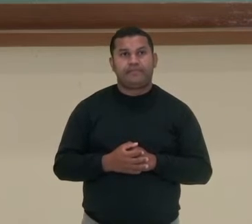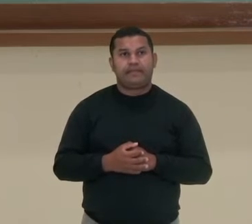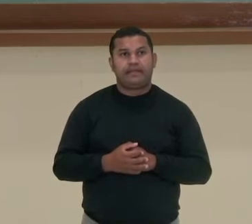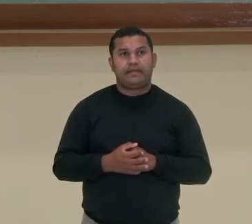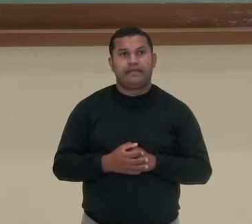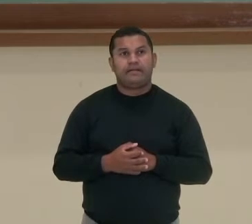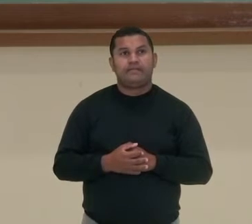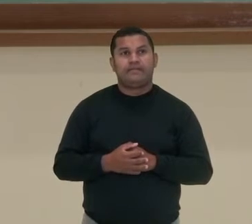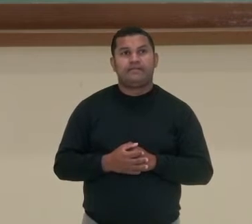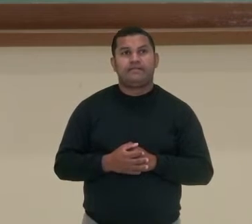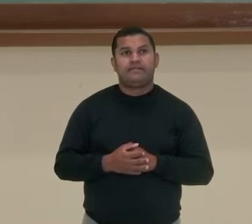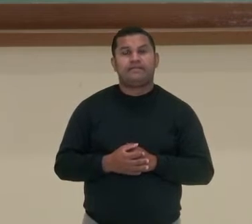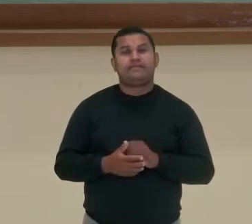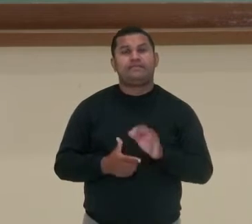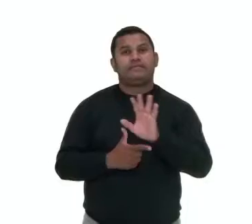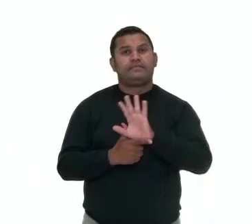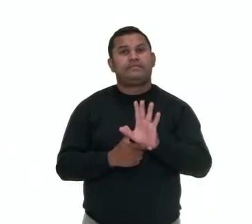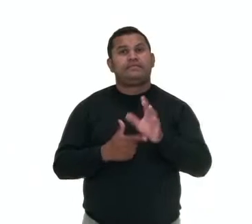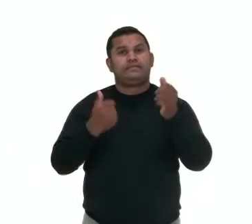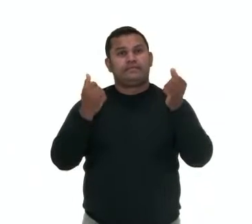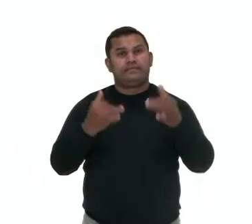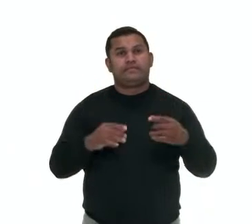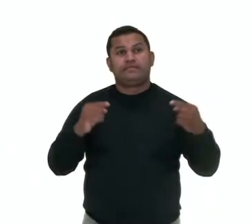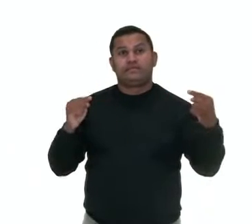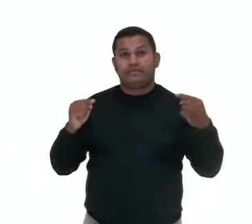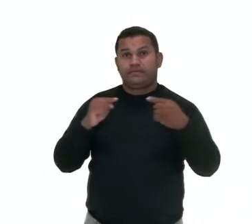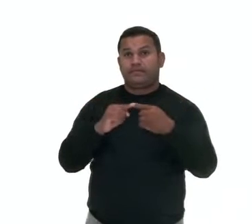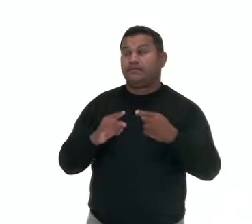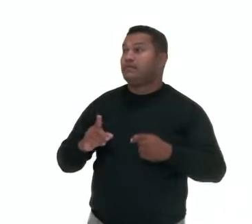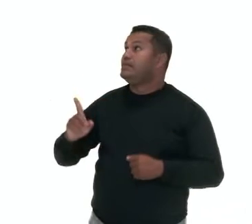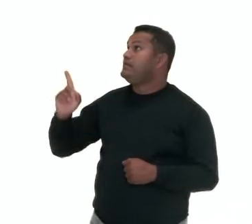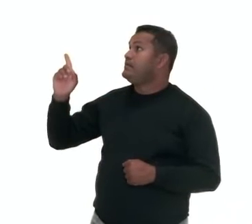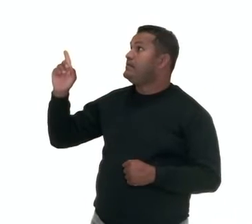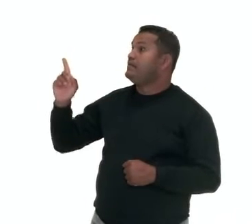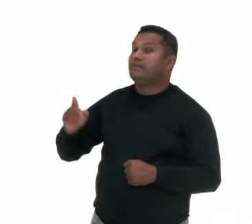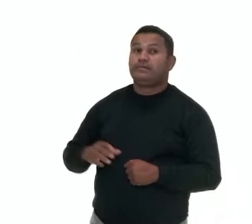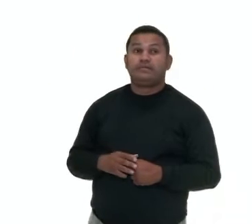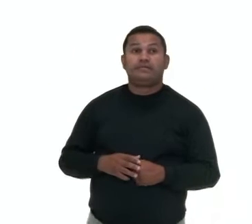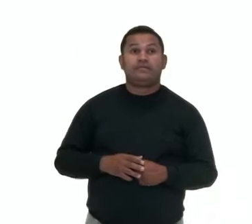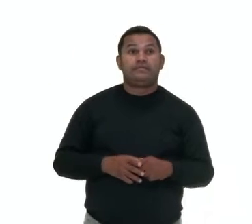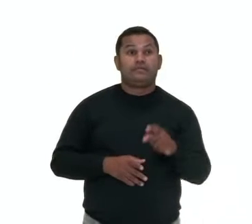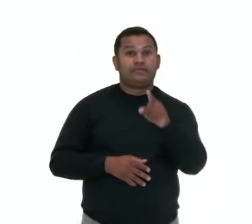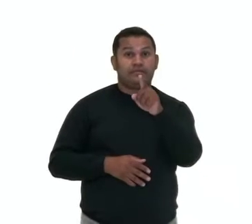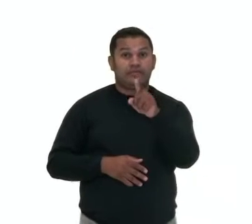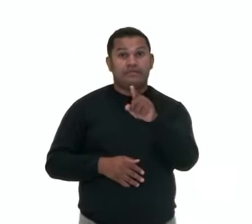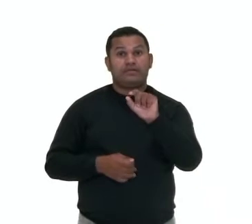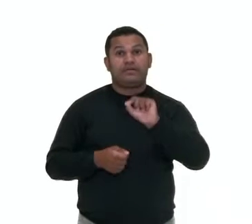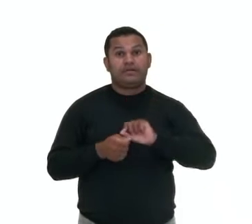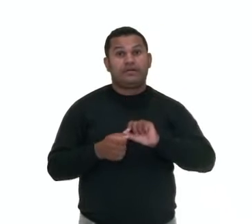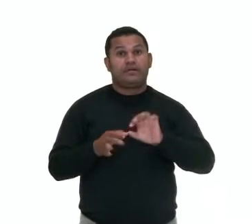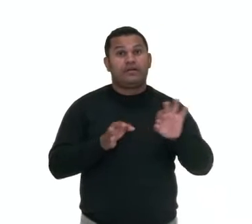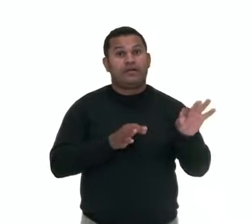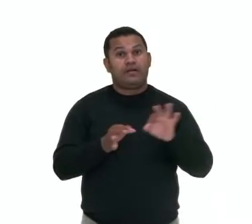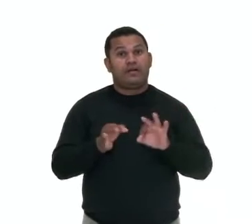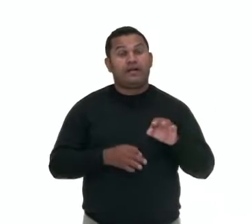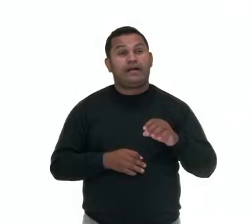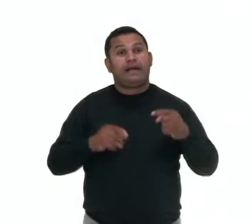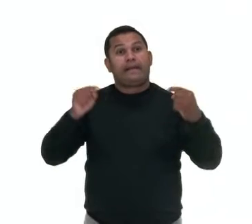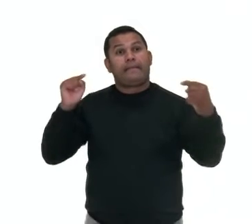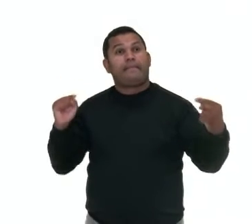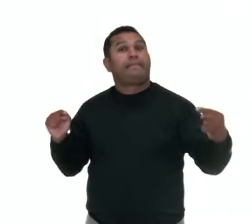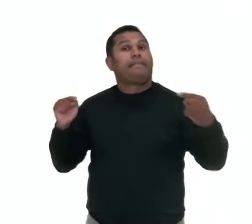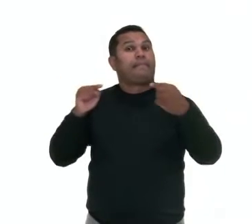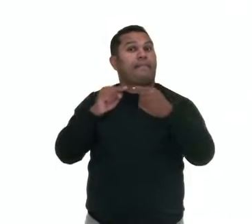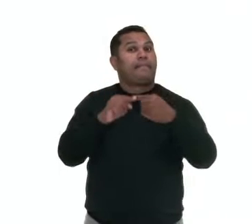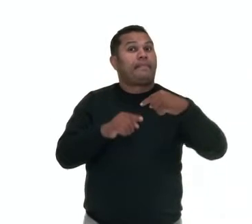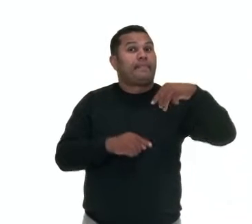para o próximo slide. Você deve ter uma meta bem estabelecida para os estudos.